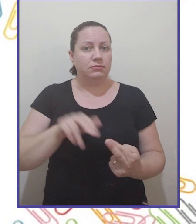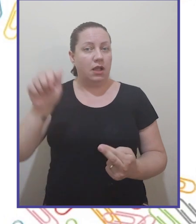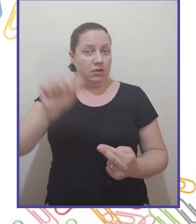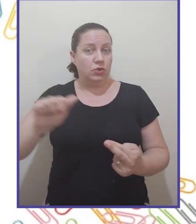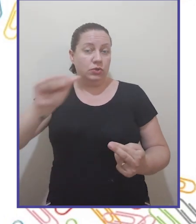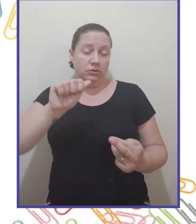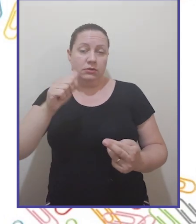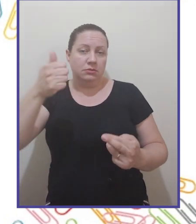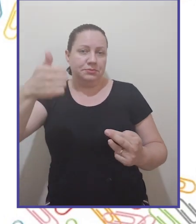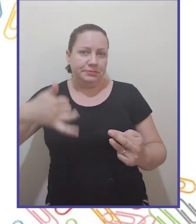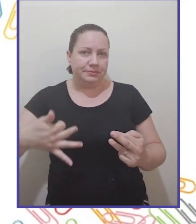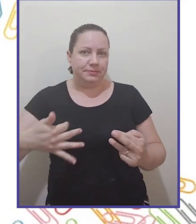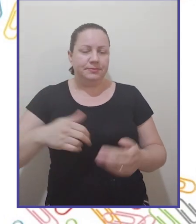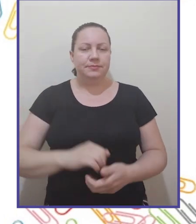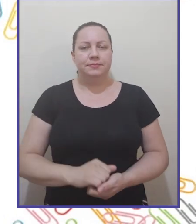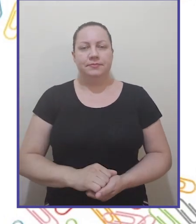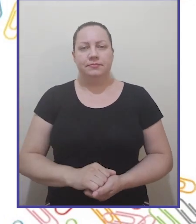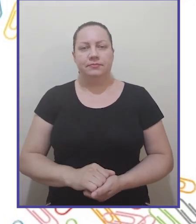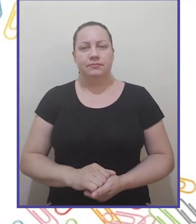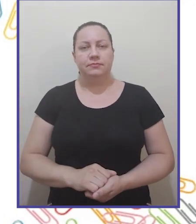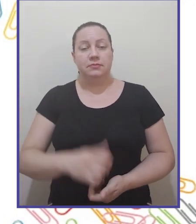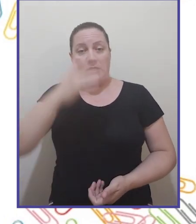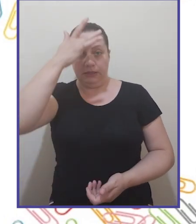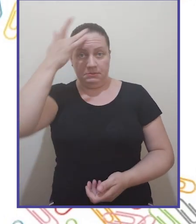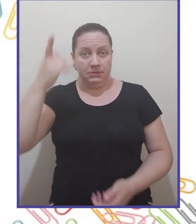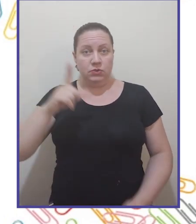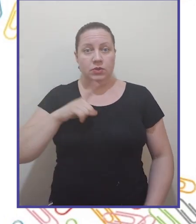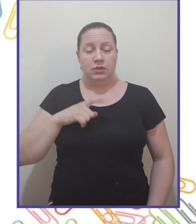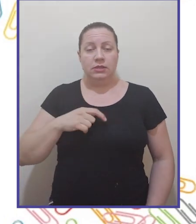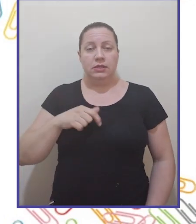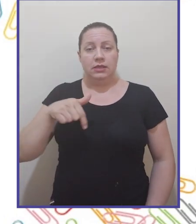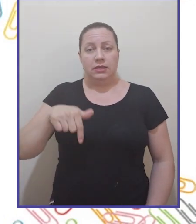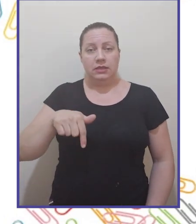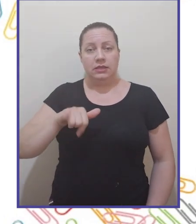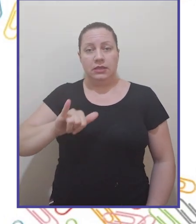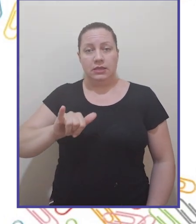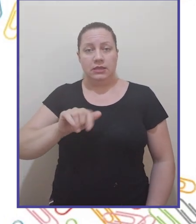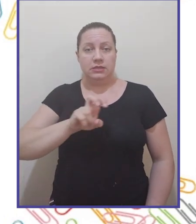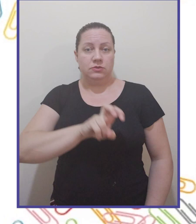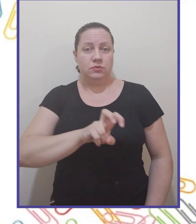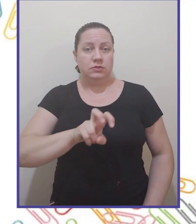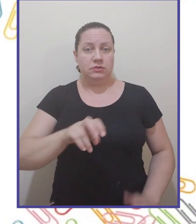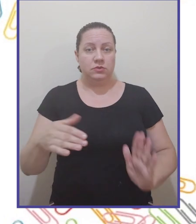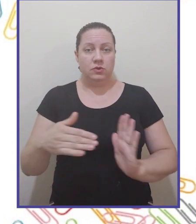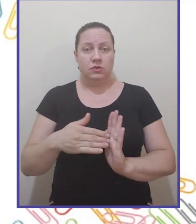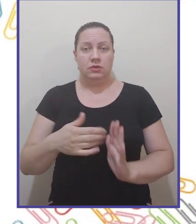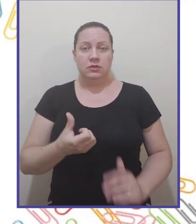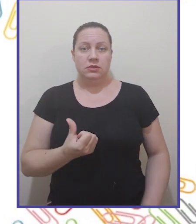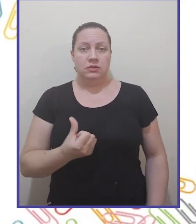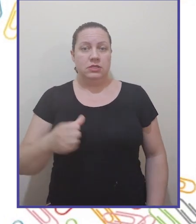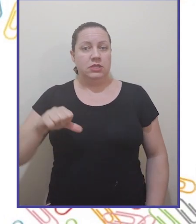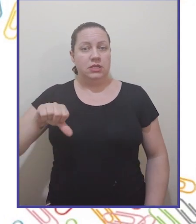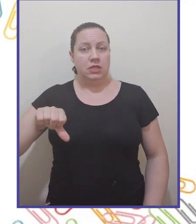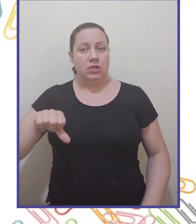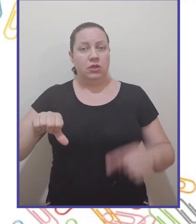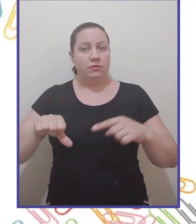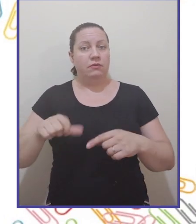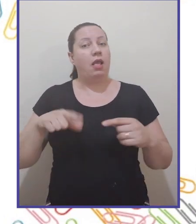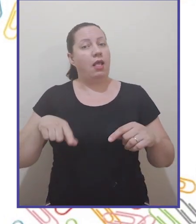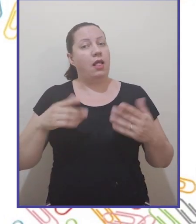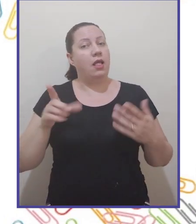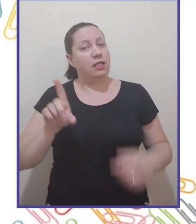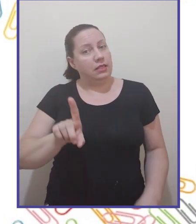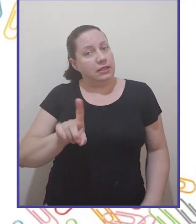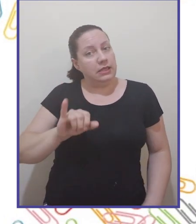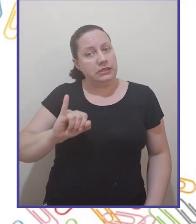AAMR. As que possuem um QI de 55 a 69 têm uma DI